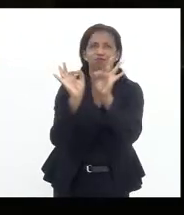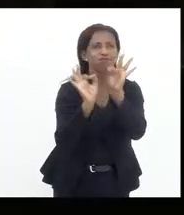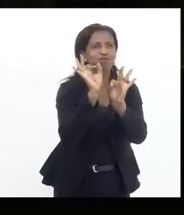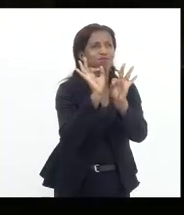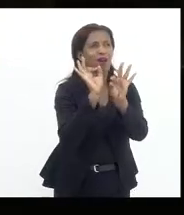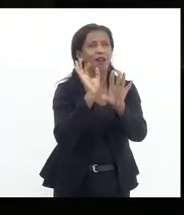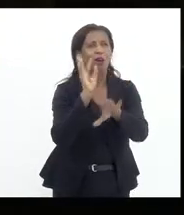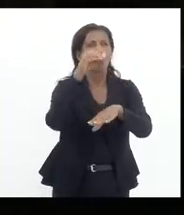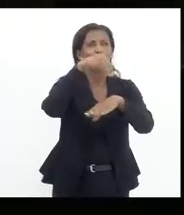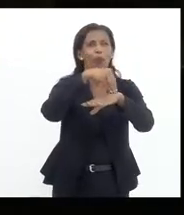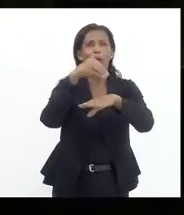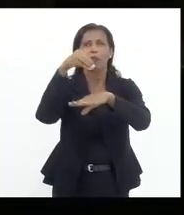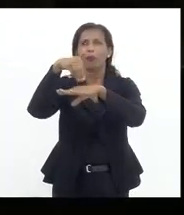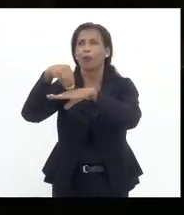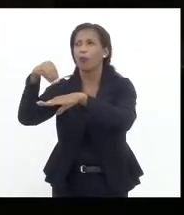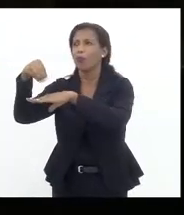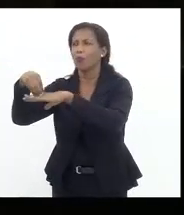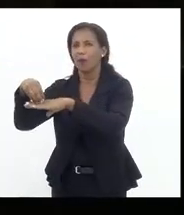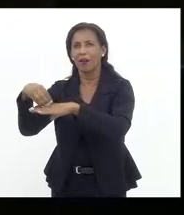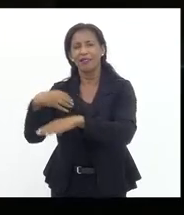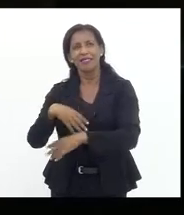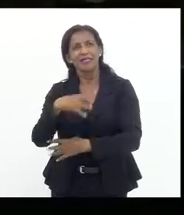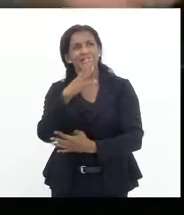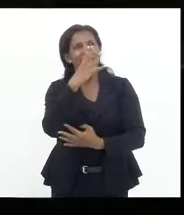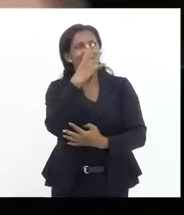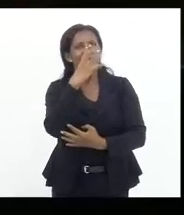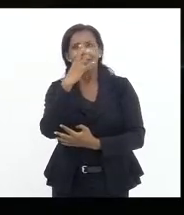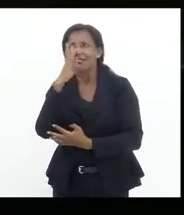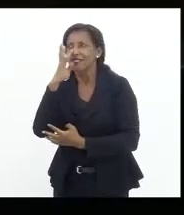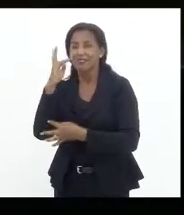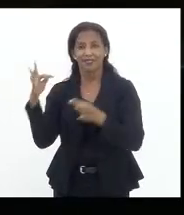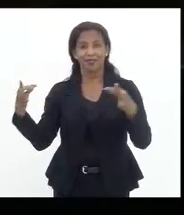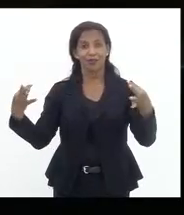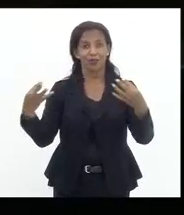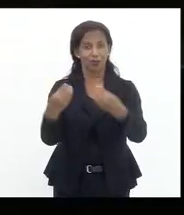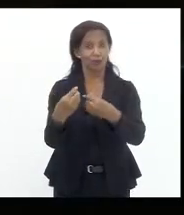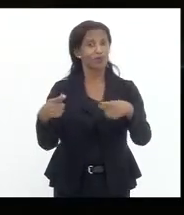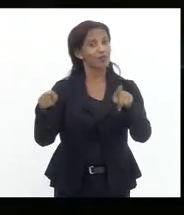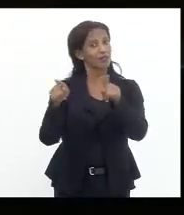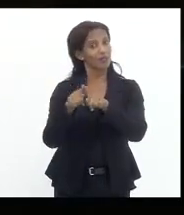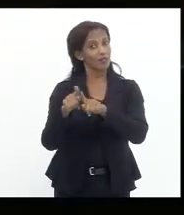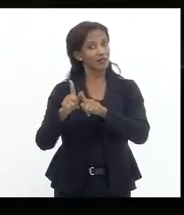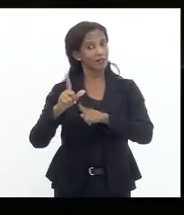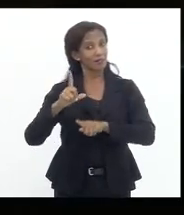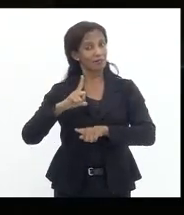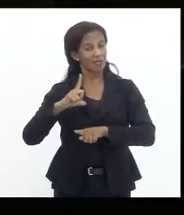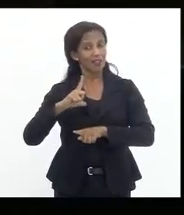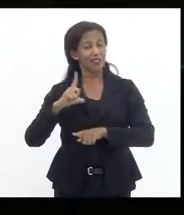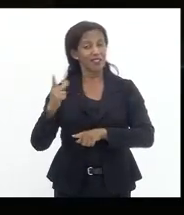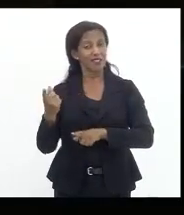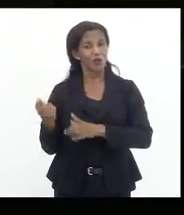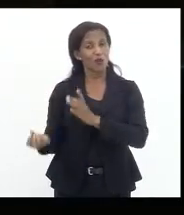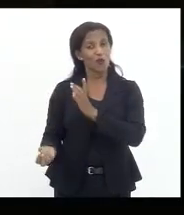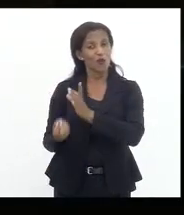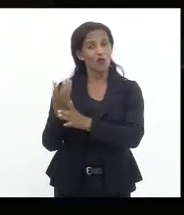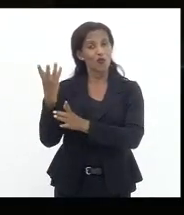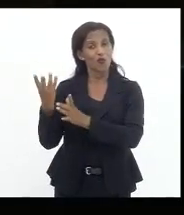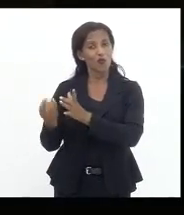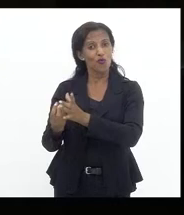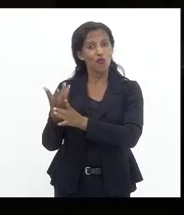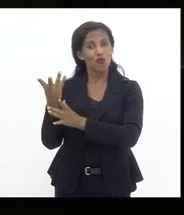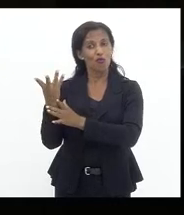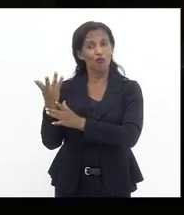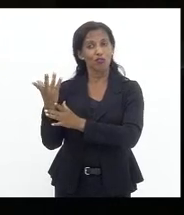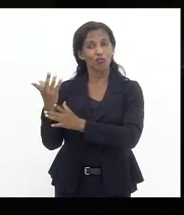lá e que nos embeleza a todos e que, inclusive, tem sido fonte também